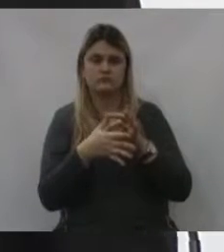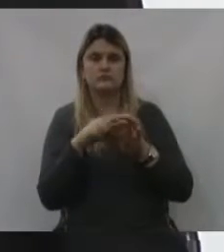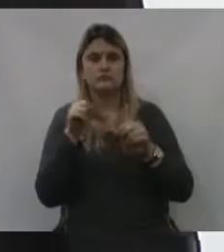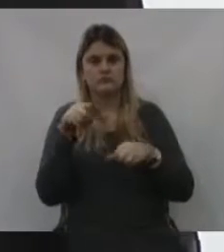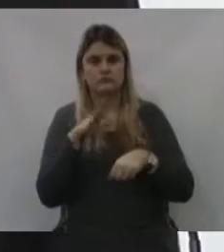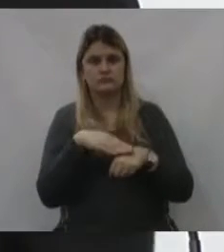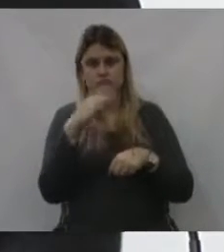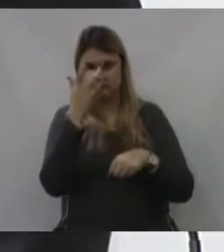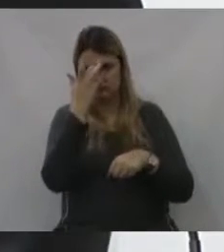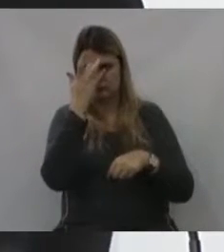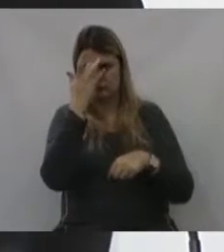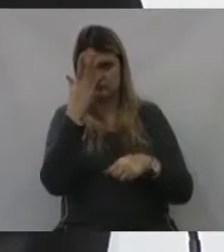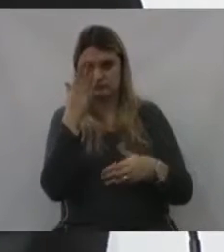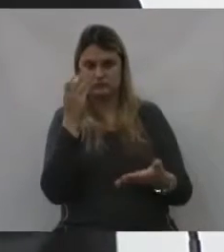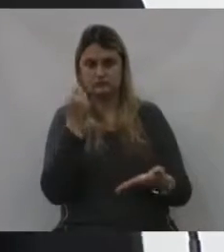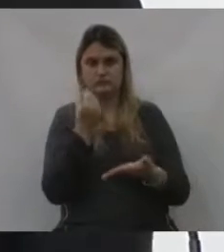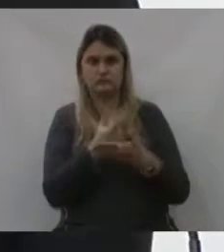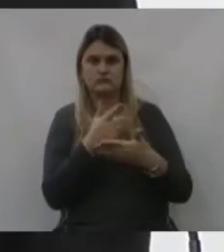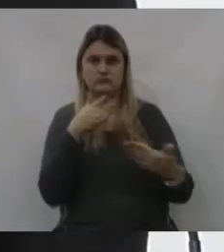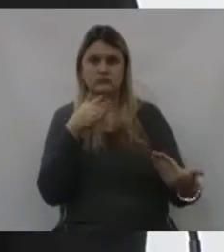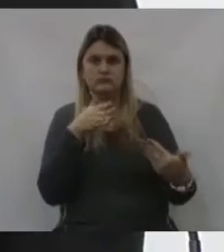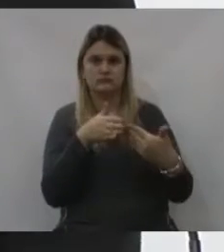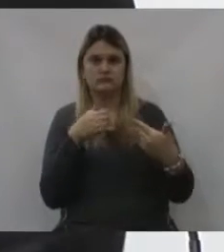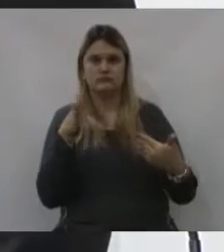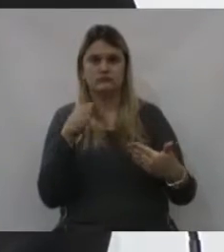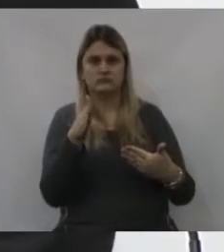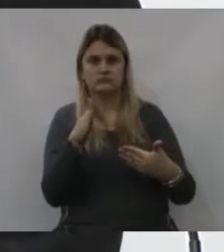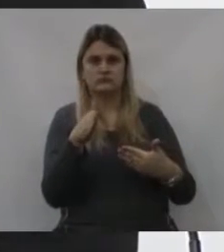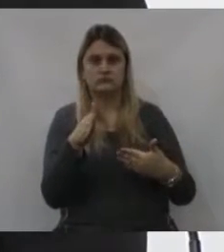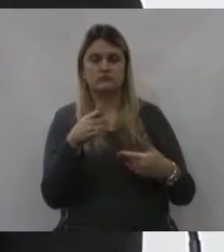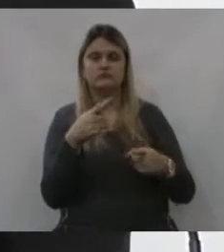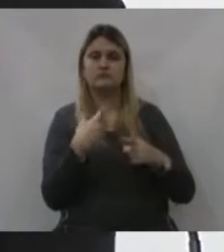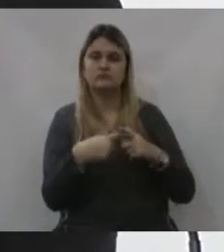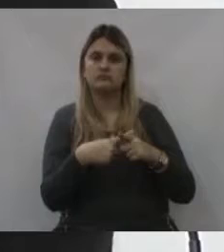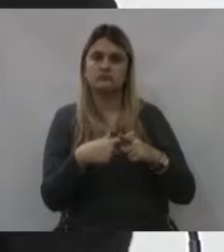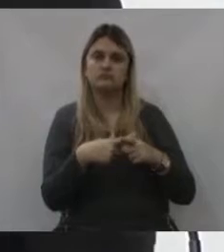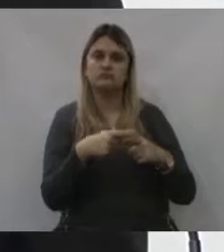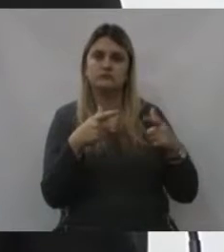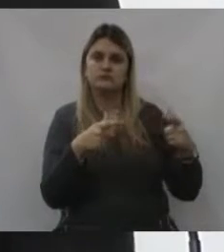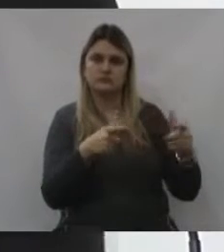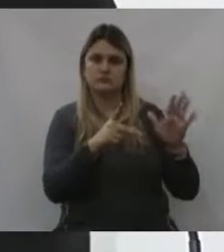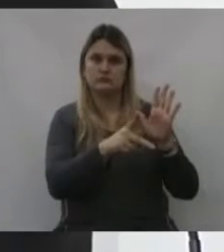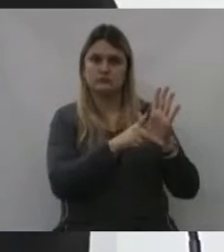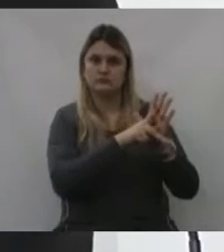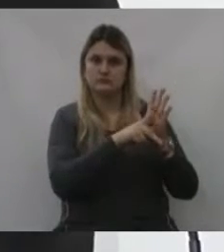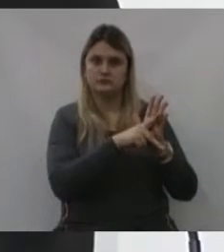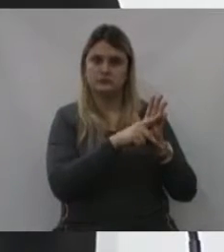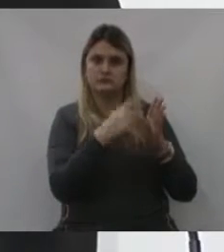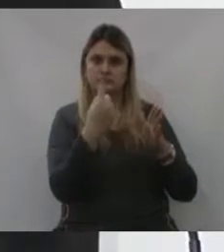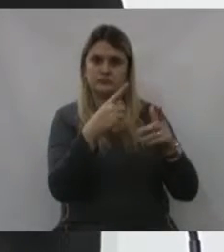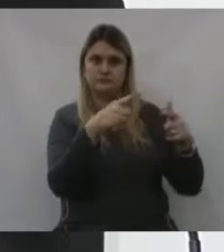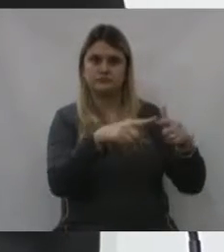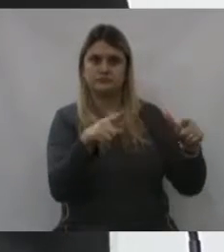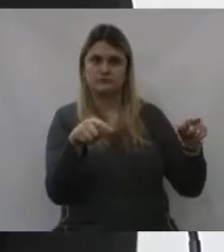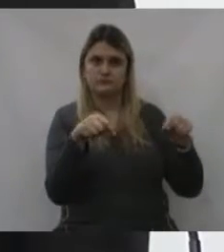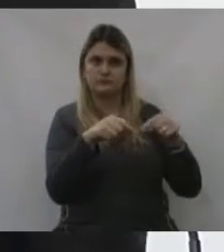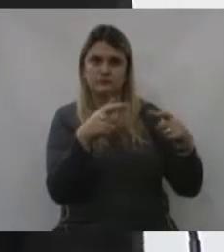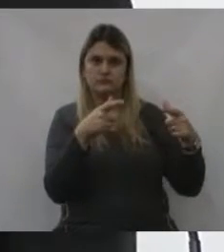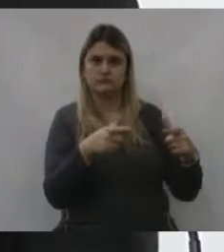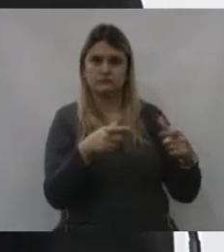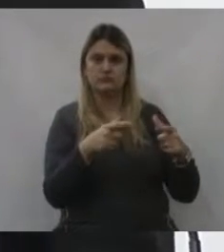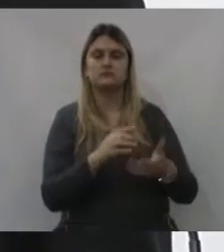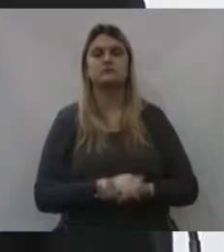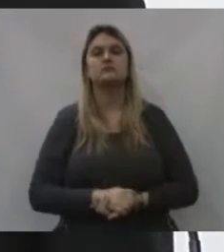enfim. Facilita a compra do produtor diretamente, o peixe, lá dentro, porque é num único local que está